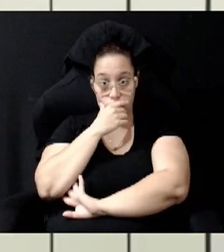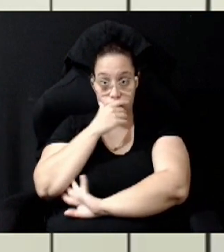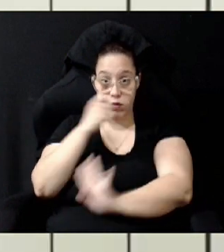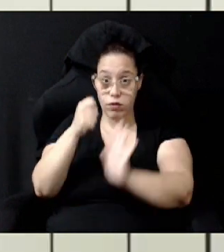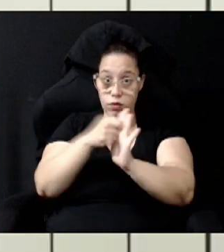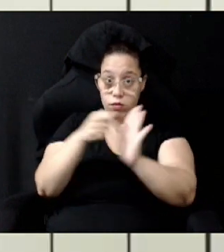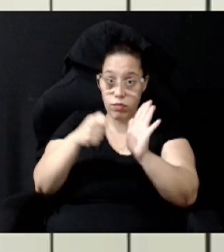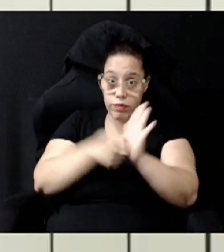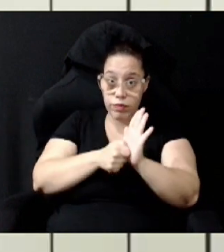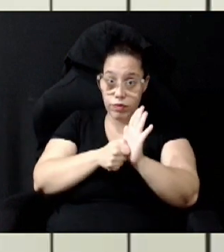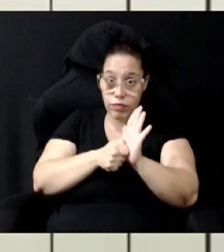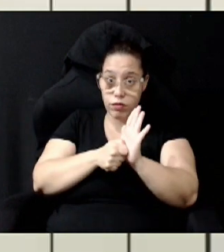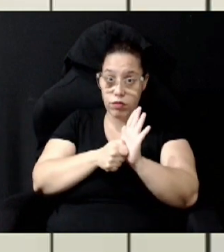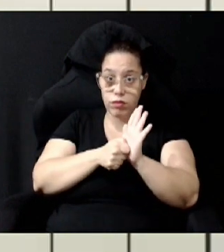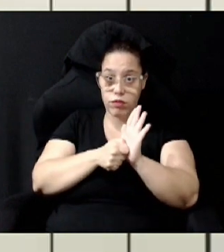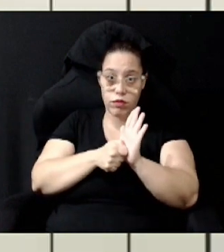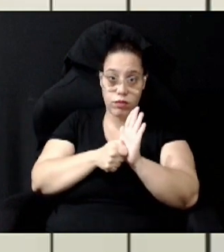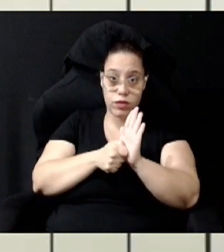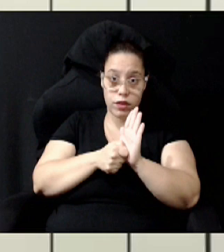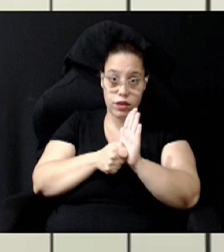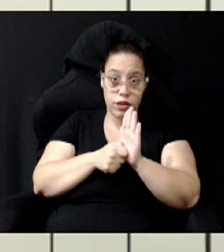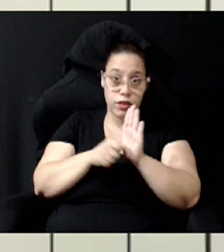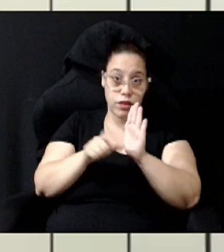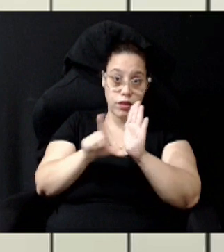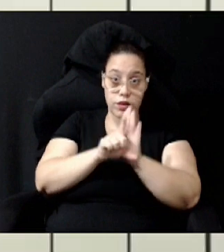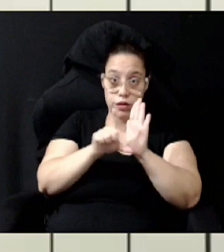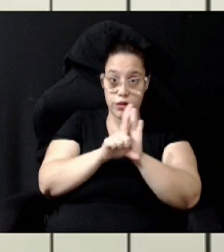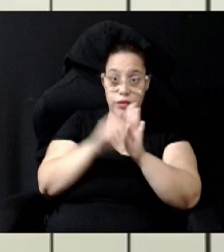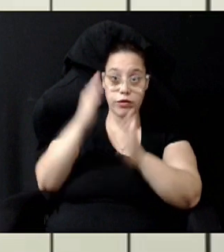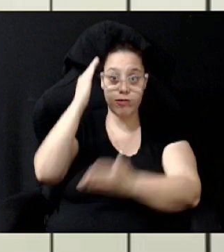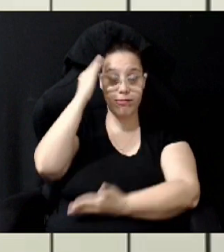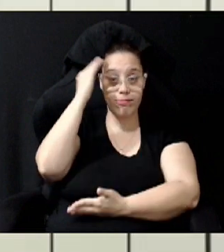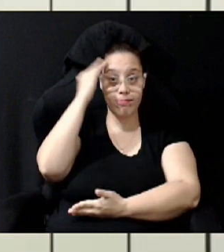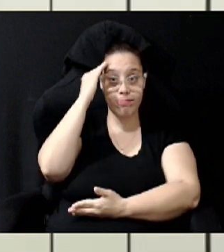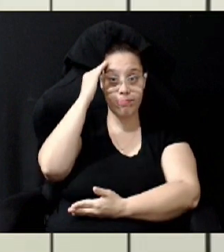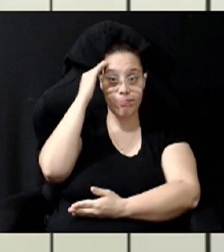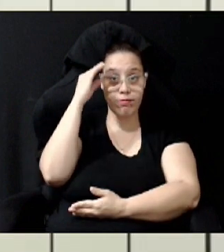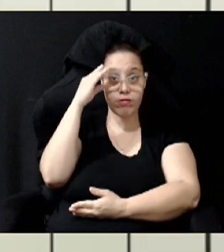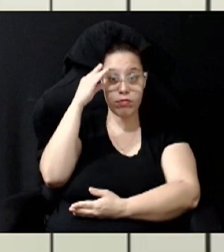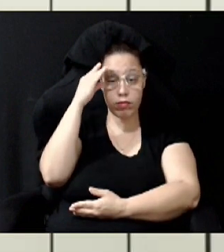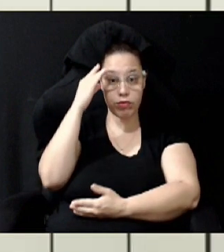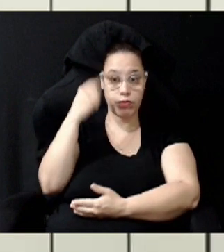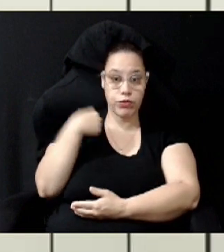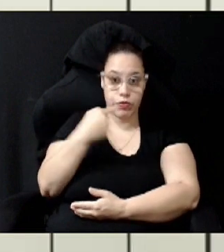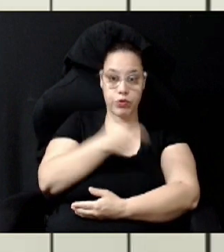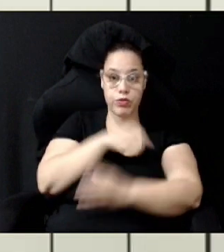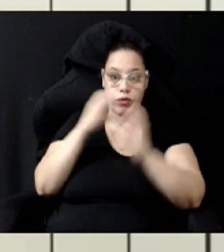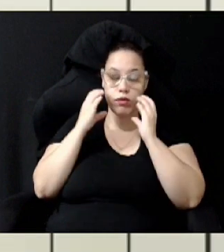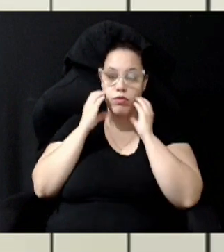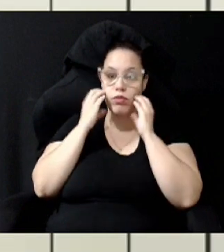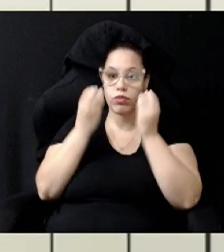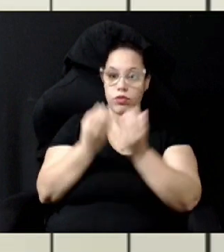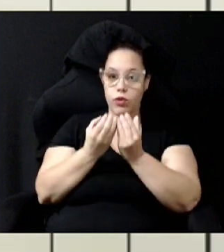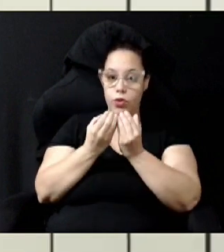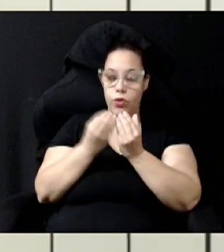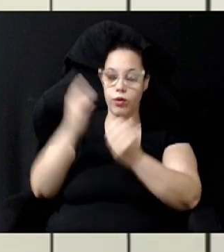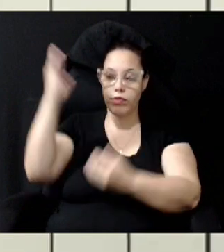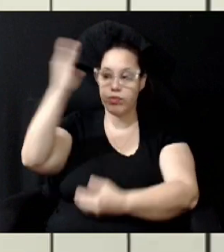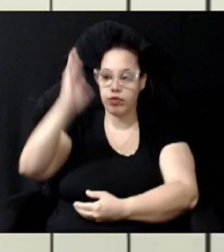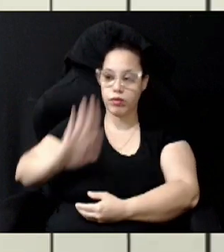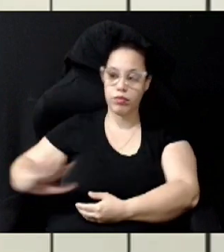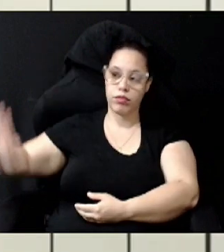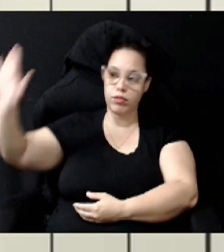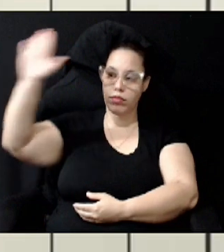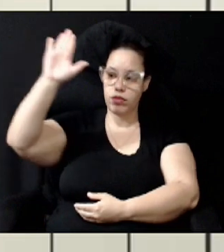entender aí todos os custos e regalias, a gente precisa entender sobre a função do nosso Congresso, né? O Congresso Nacional integra o Poder